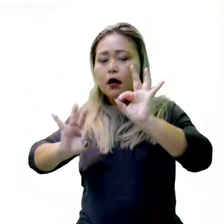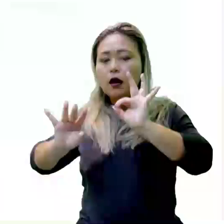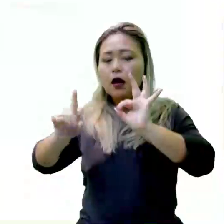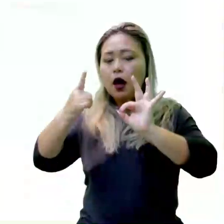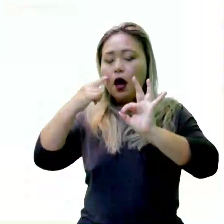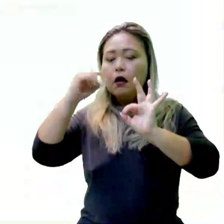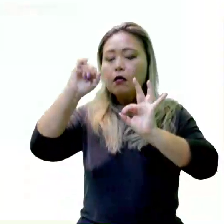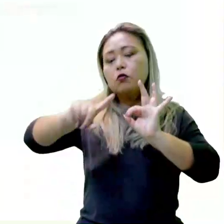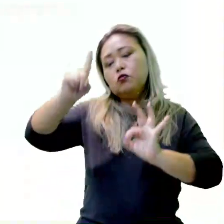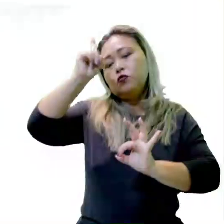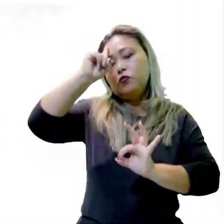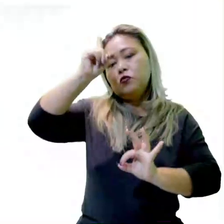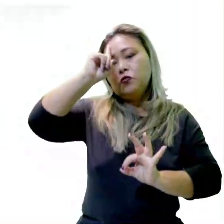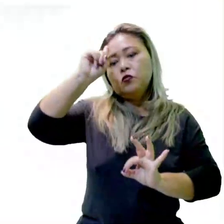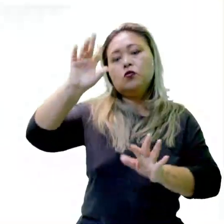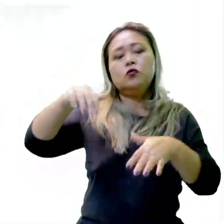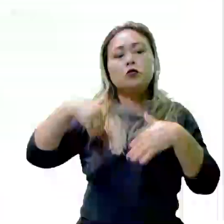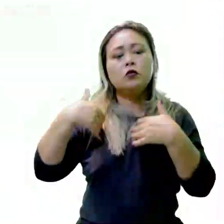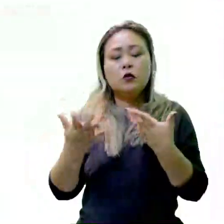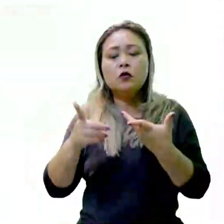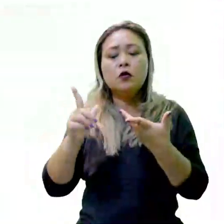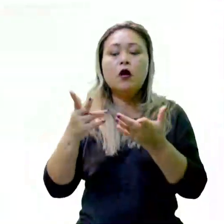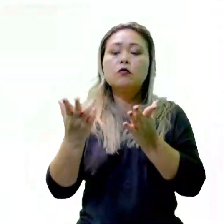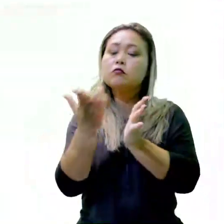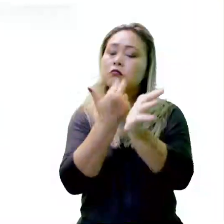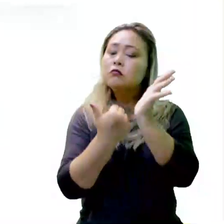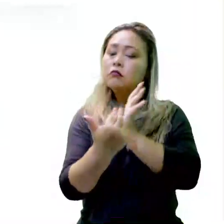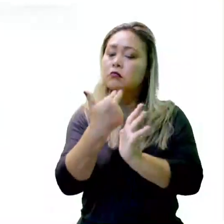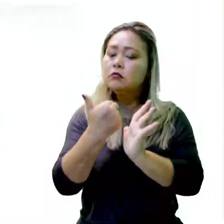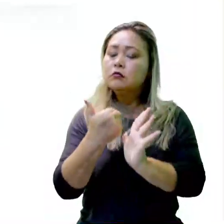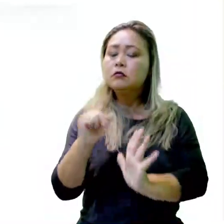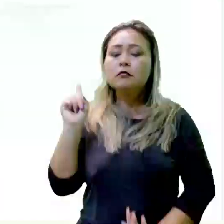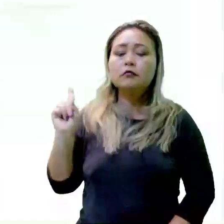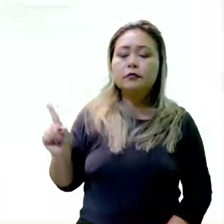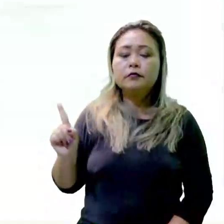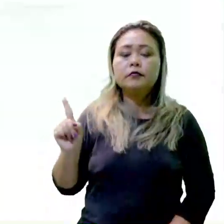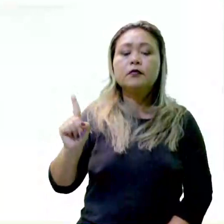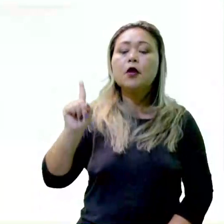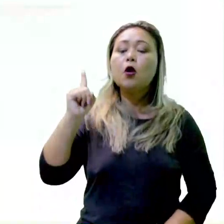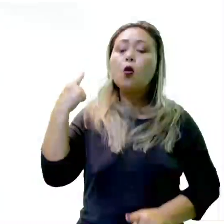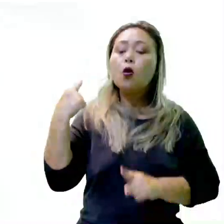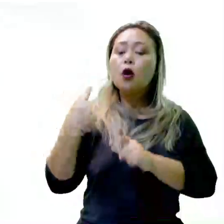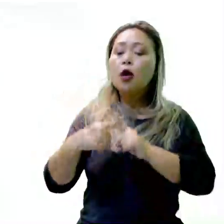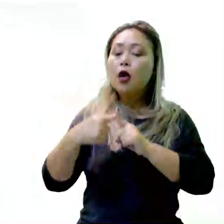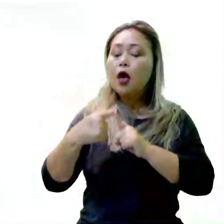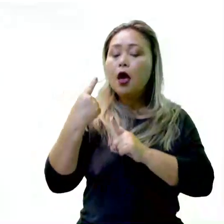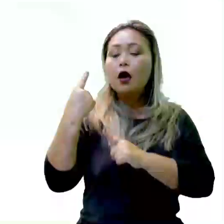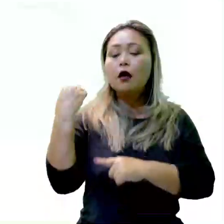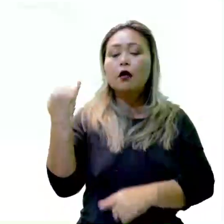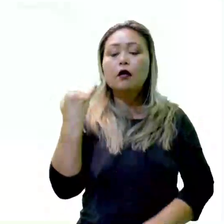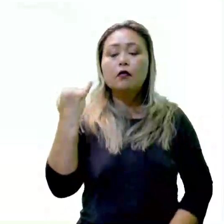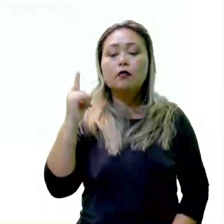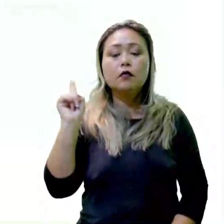e cenas do cotidiano do que desenhavam. Importante destacar que esse